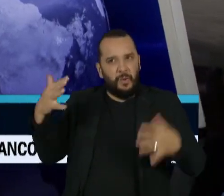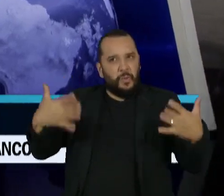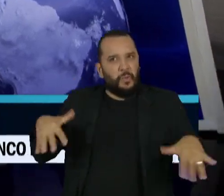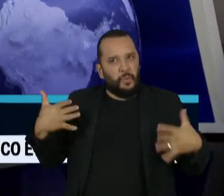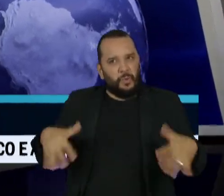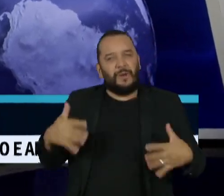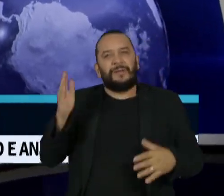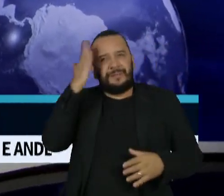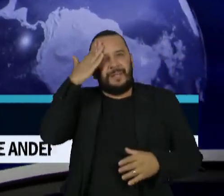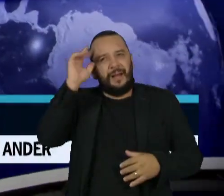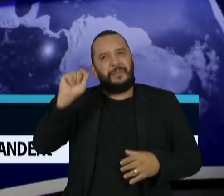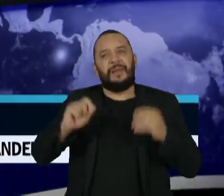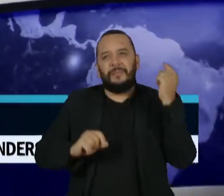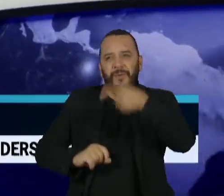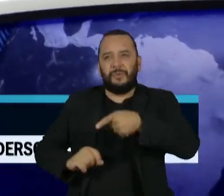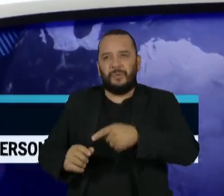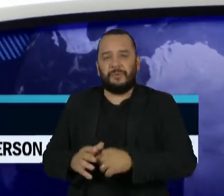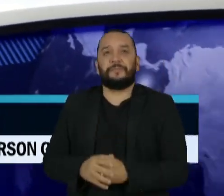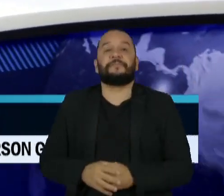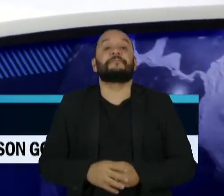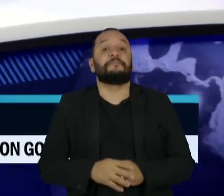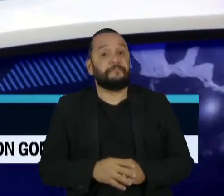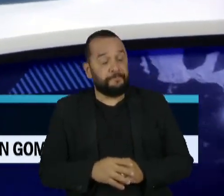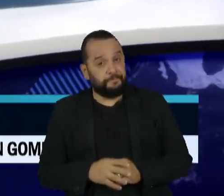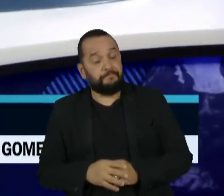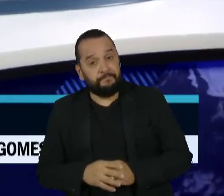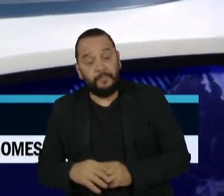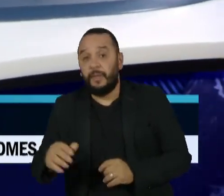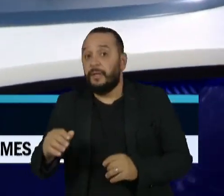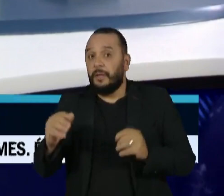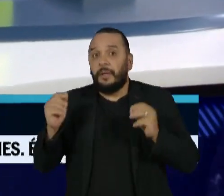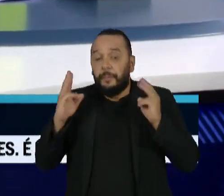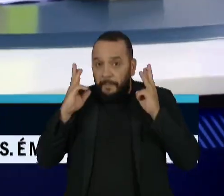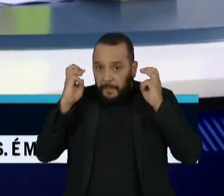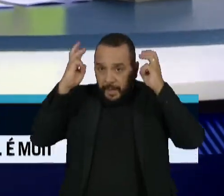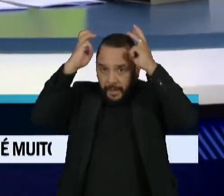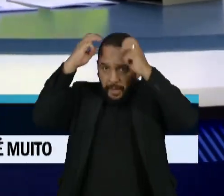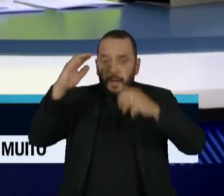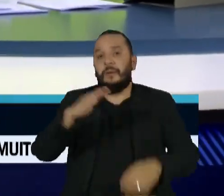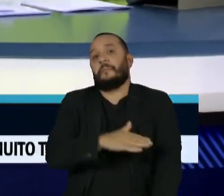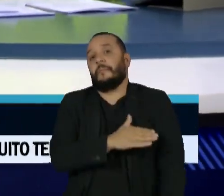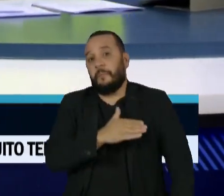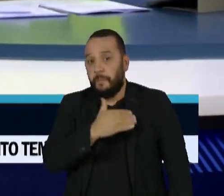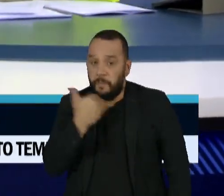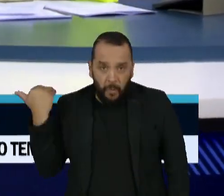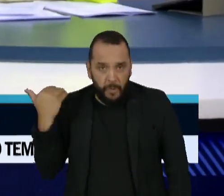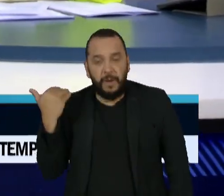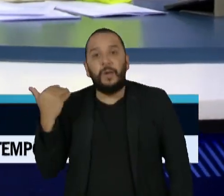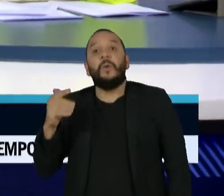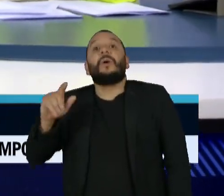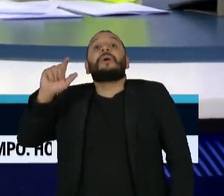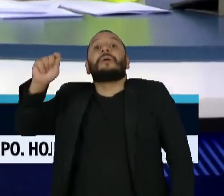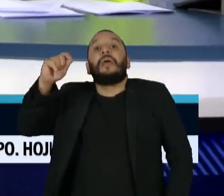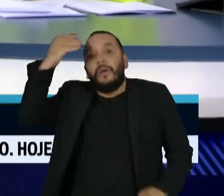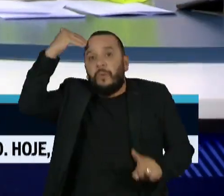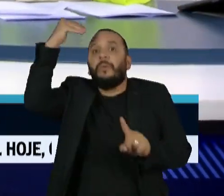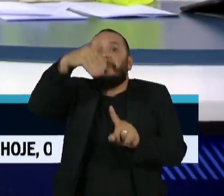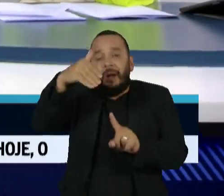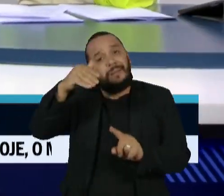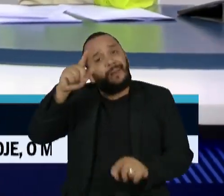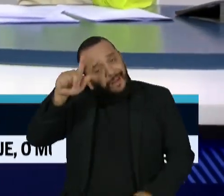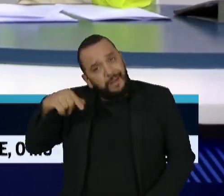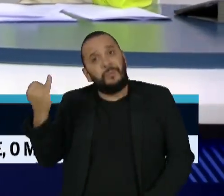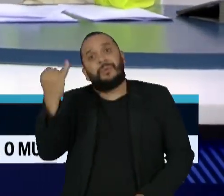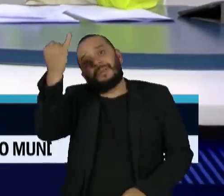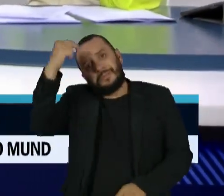a resposta ao caso Marielle tem um peso importante na credibilidade do Brasil a que se refere aos direitos humanos?